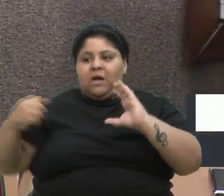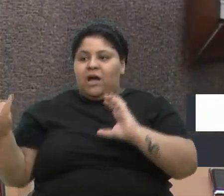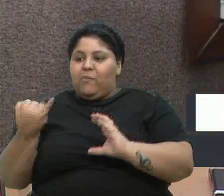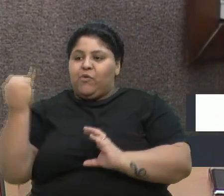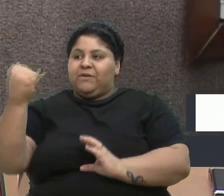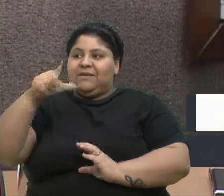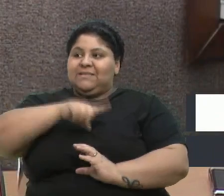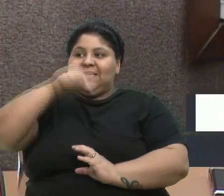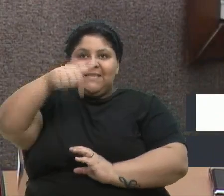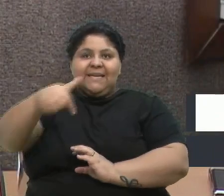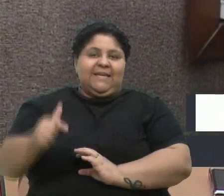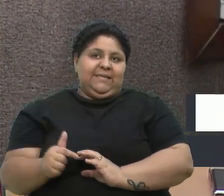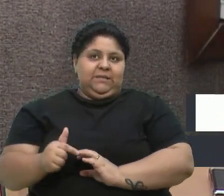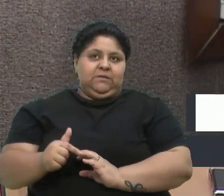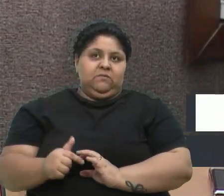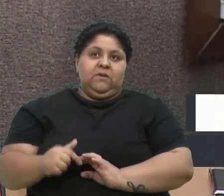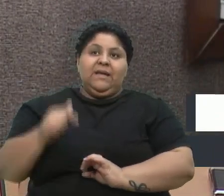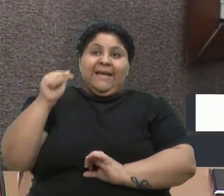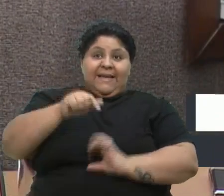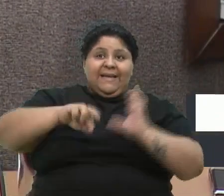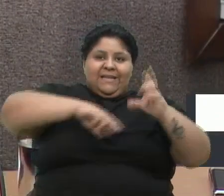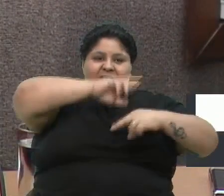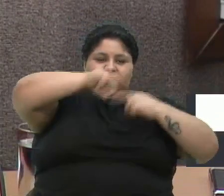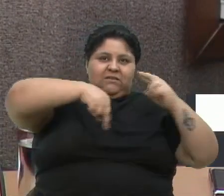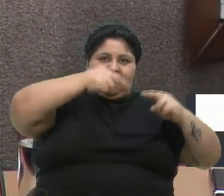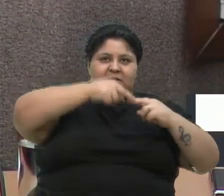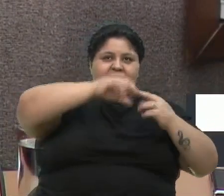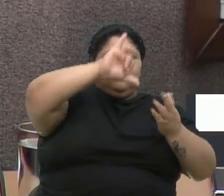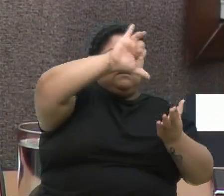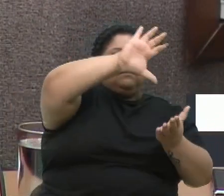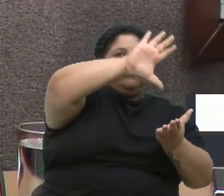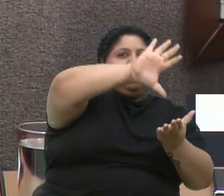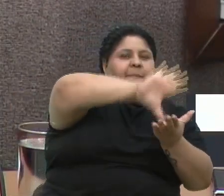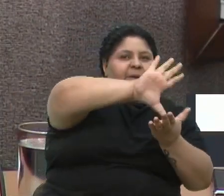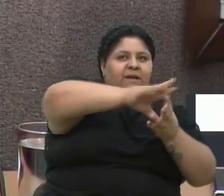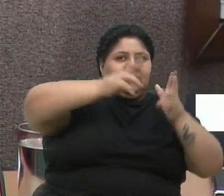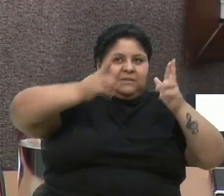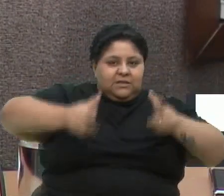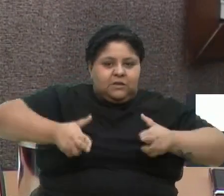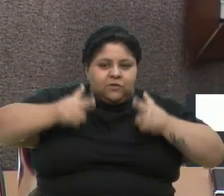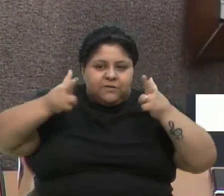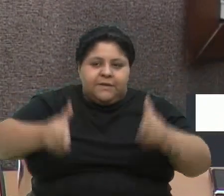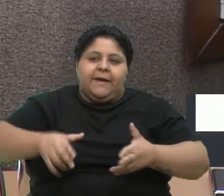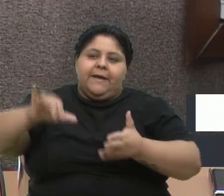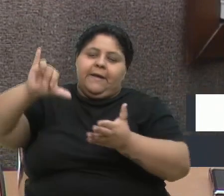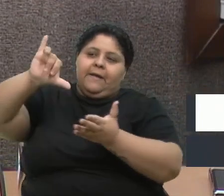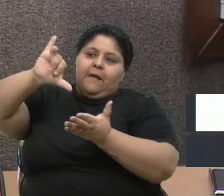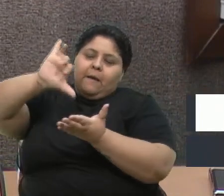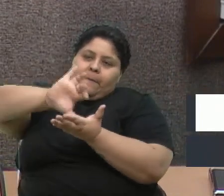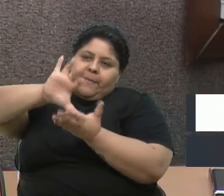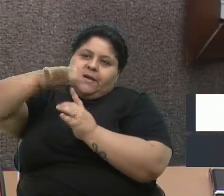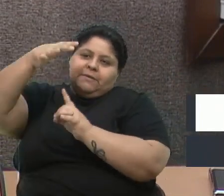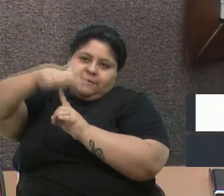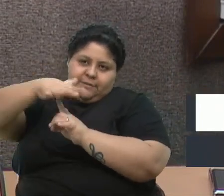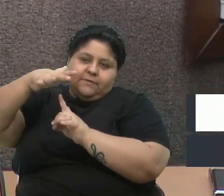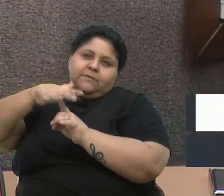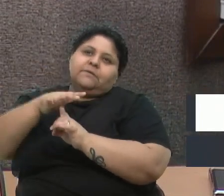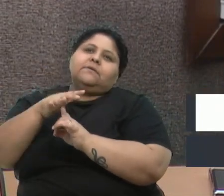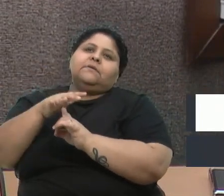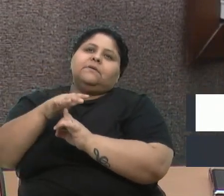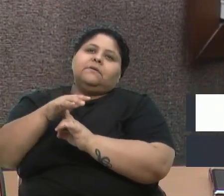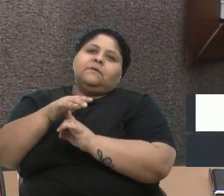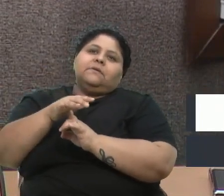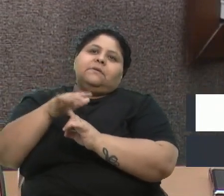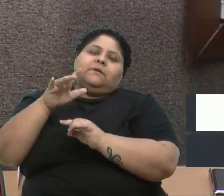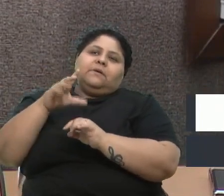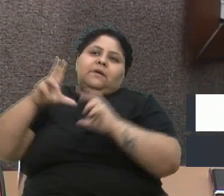E essa relação da Praça do Trem, da Praça das Feiras com a cidade, com todos os eventos que acontecem, ela merece uma força-tarefa de